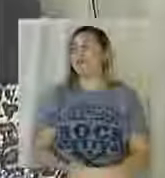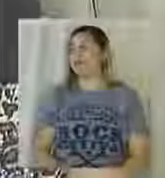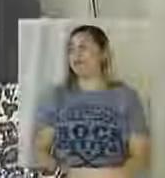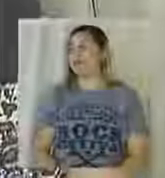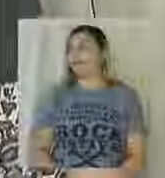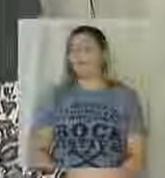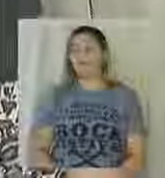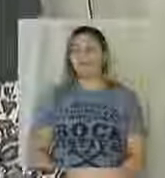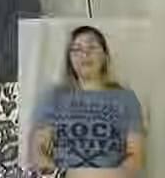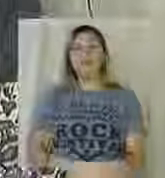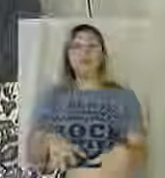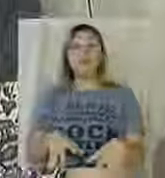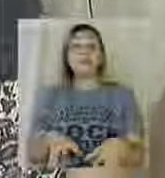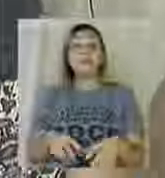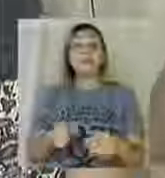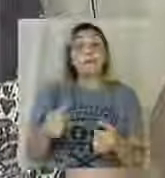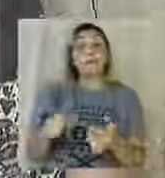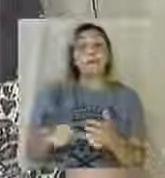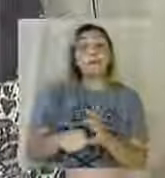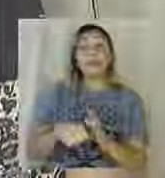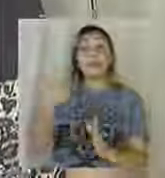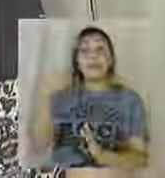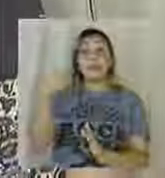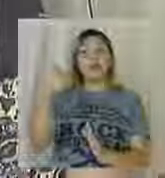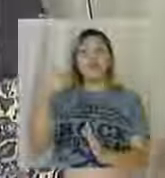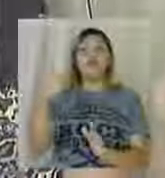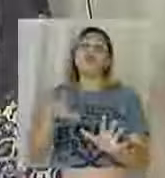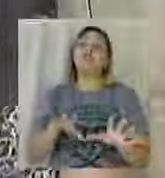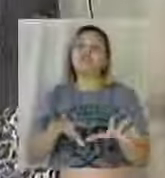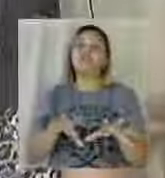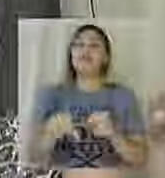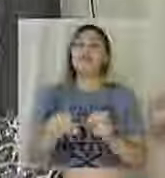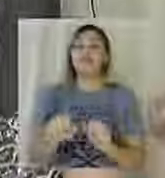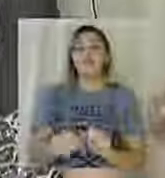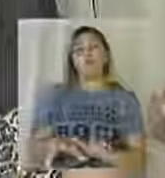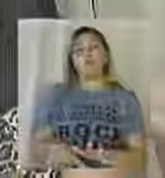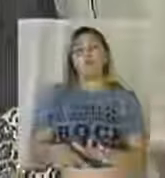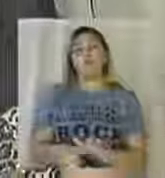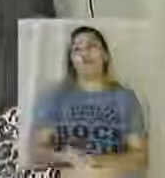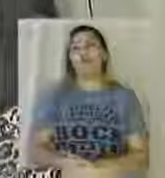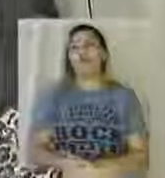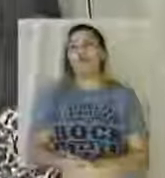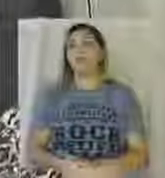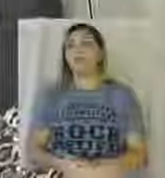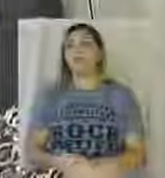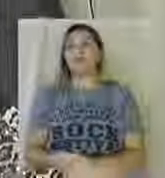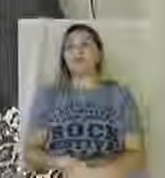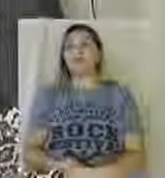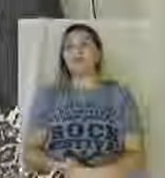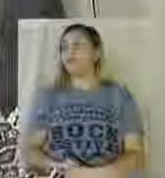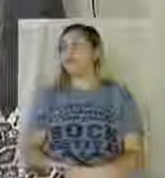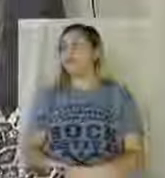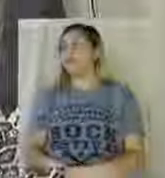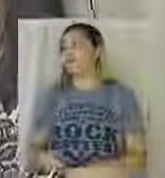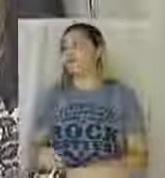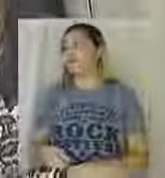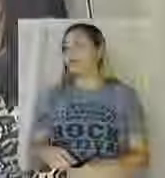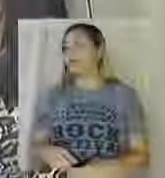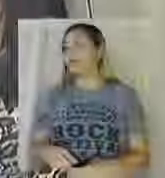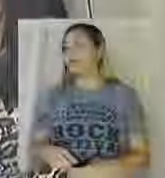O objetivo é a formação primeiro, né? O objetivo dela é esse. E a Aline,